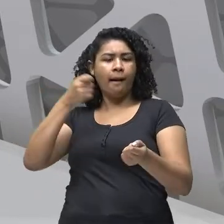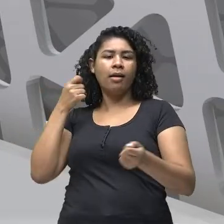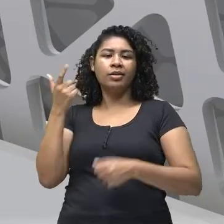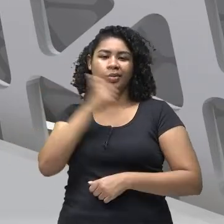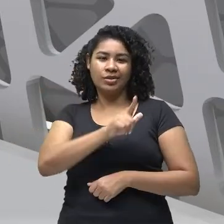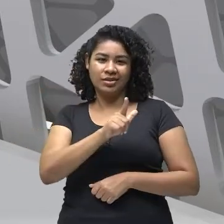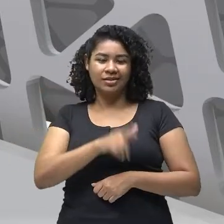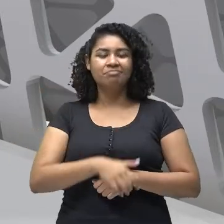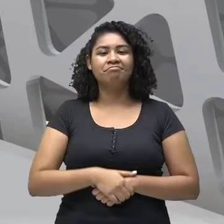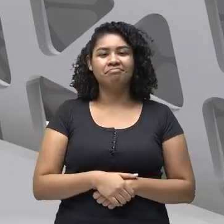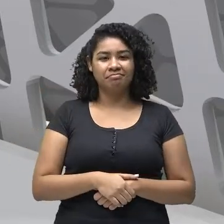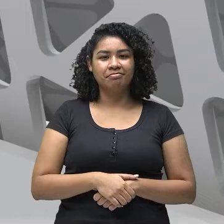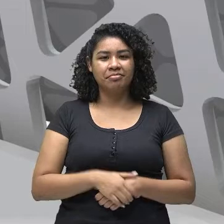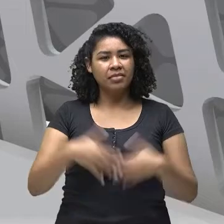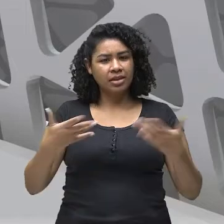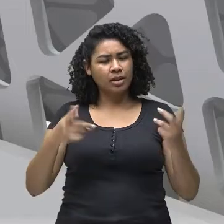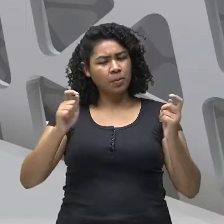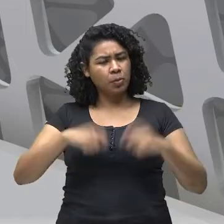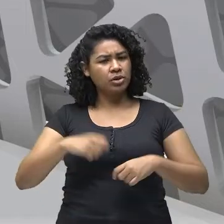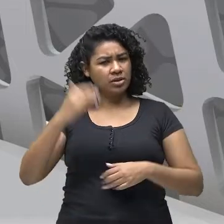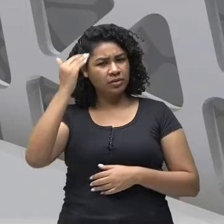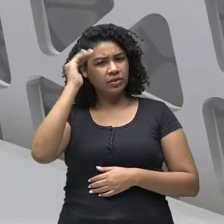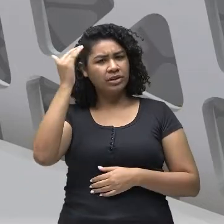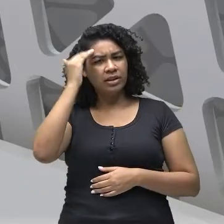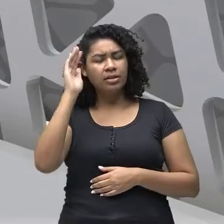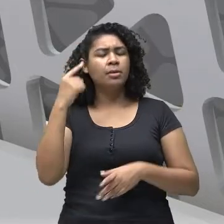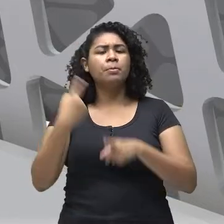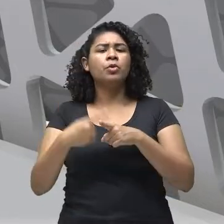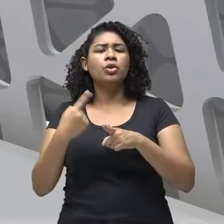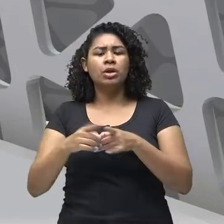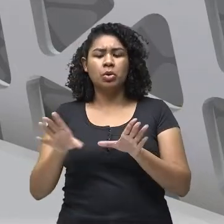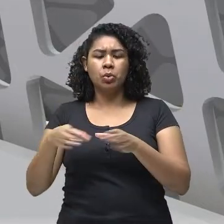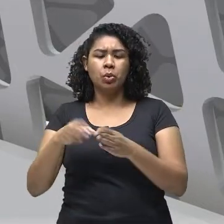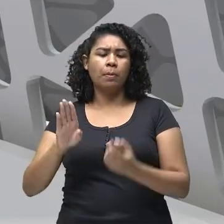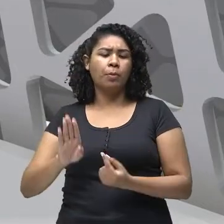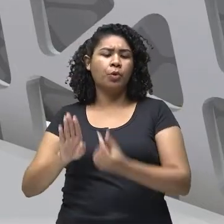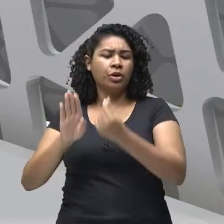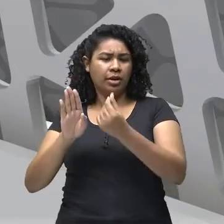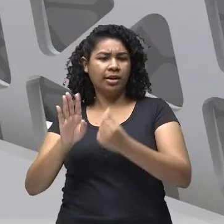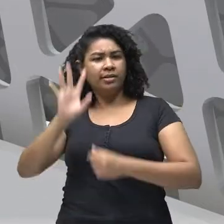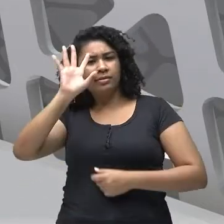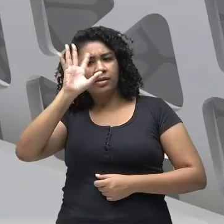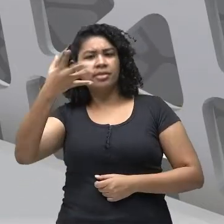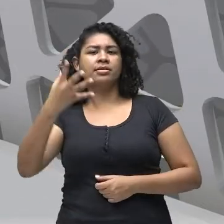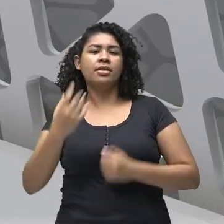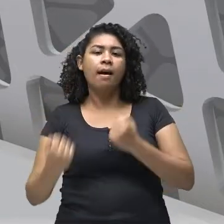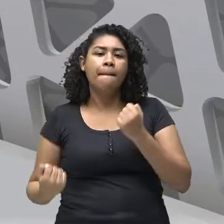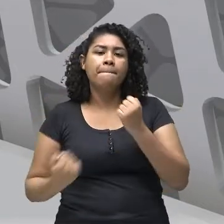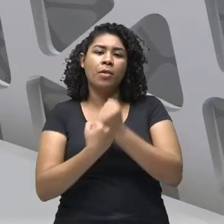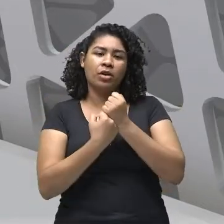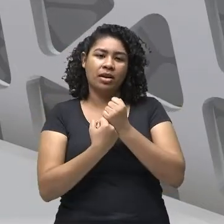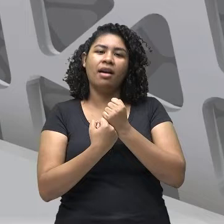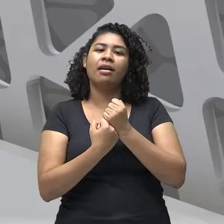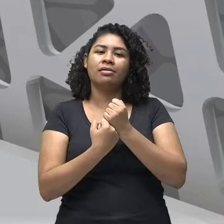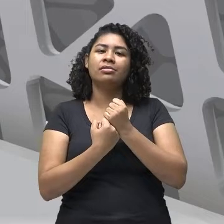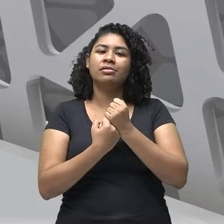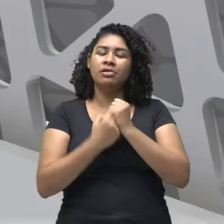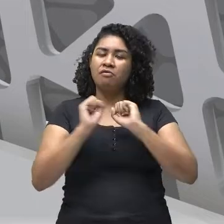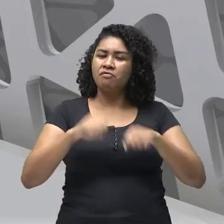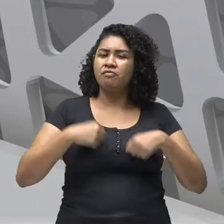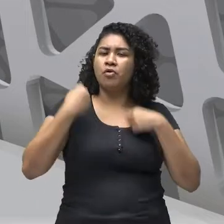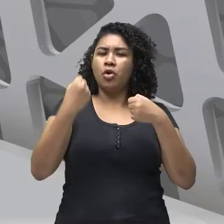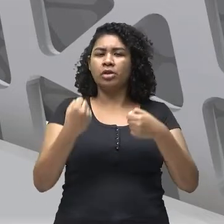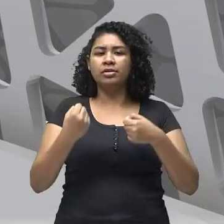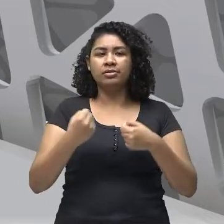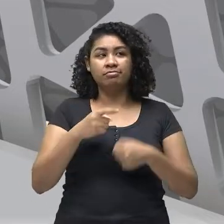lucratividade. Então dá para entender por que essa burguesia decidiu de repente apoiar o fortalecimento da figura do rei?